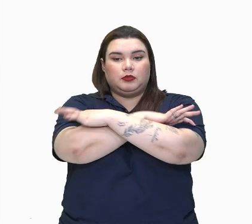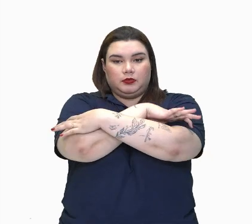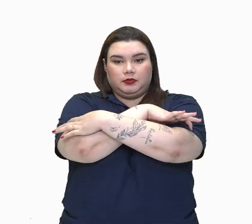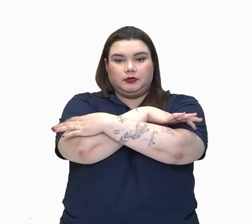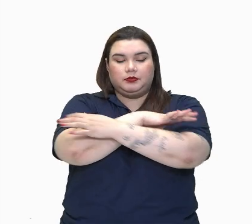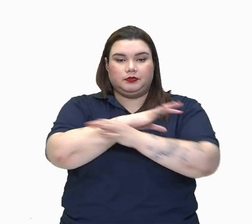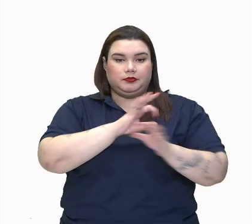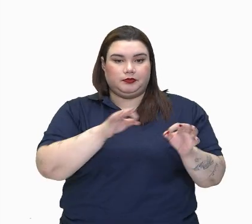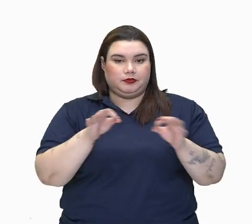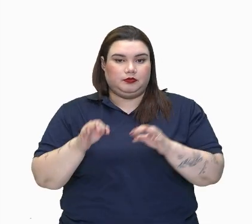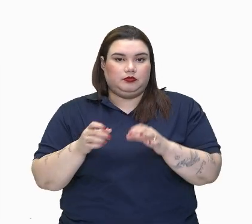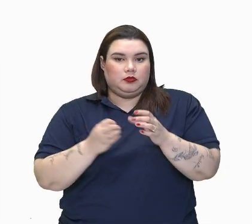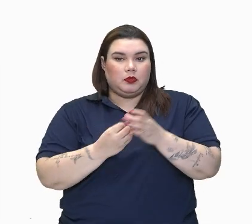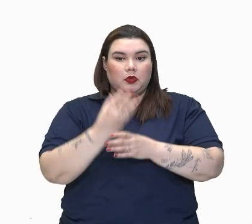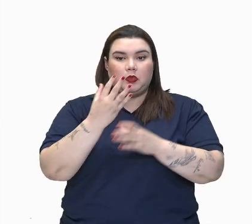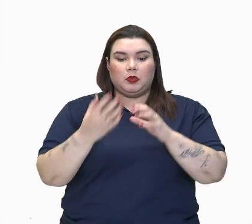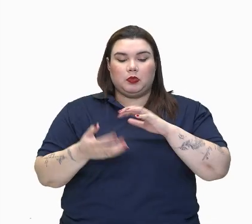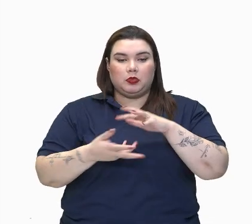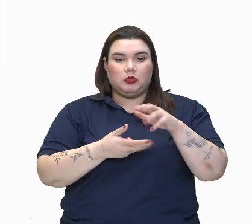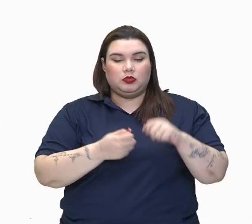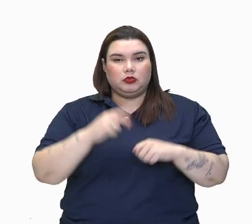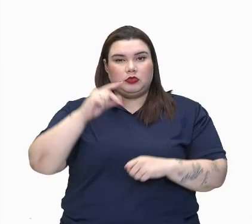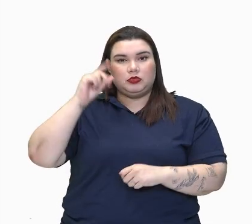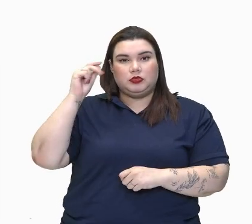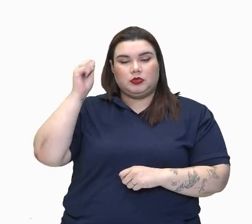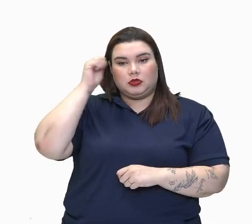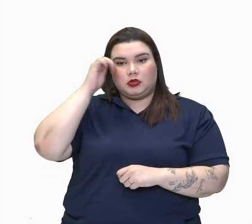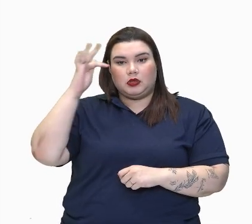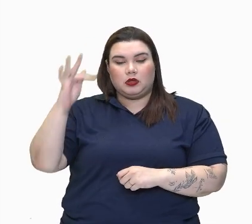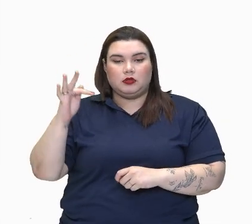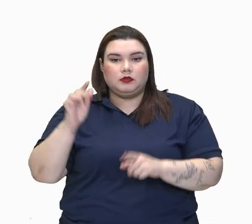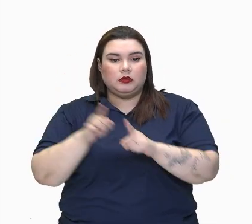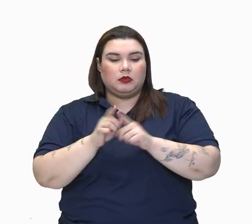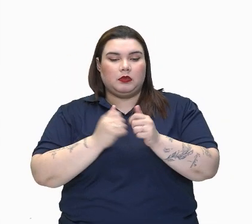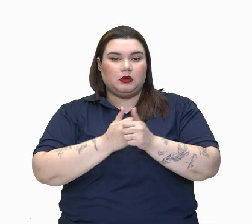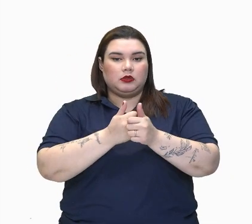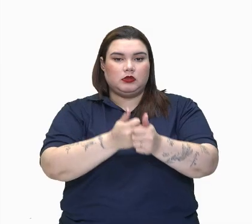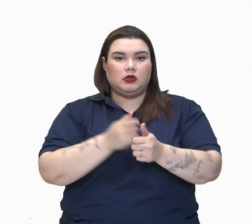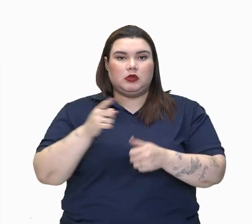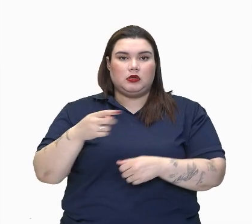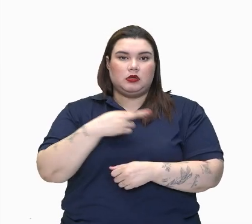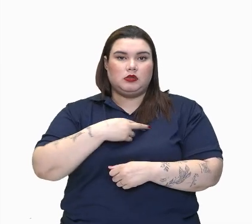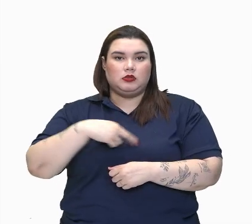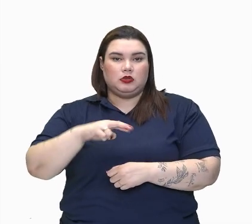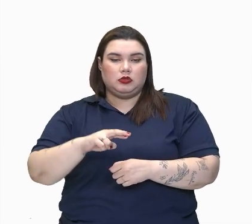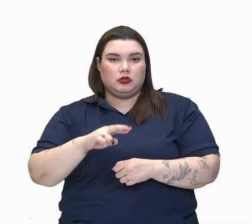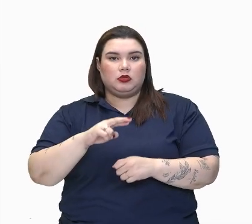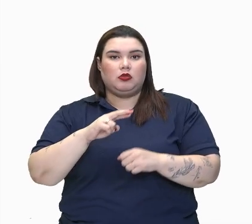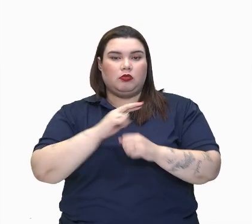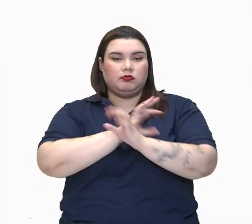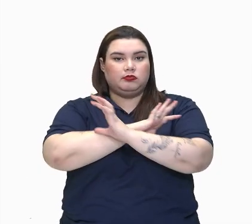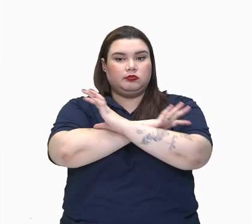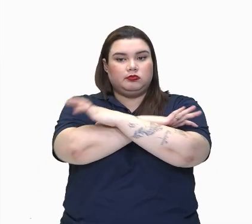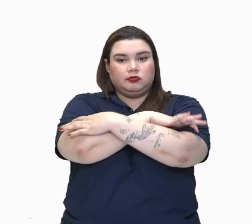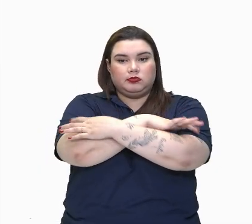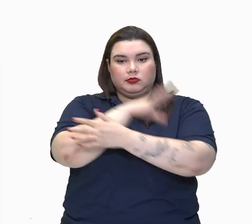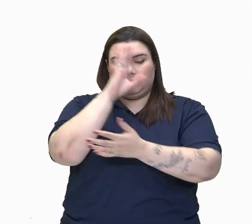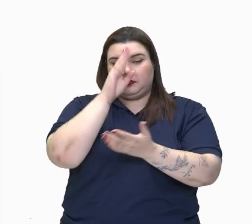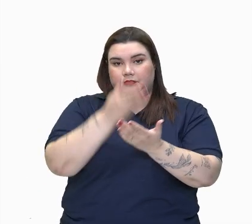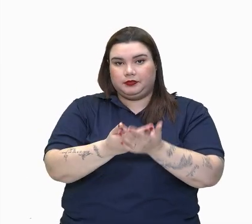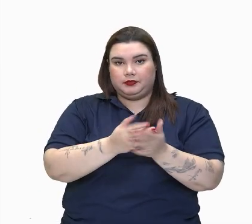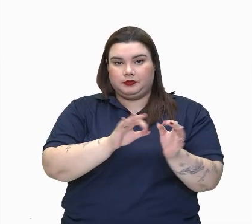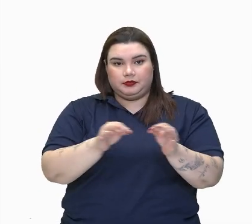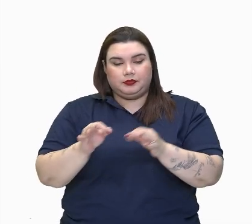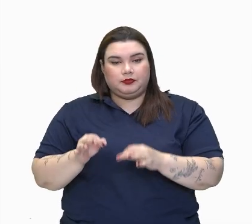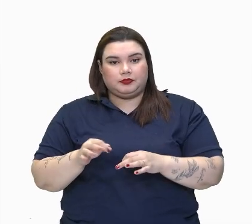como os antigos africanos e como os adeptos do candomblé acreditam. Né?